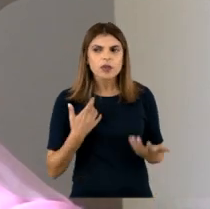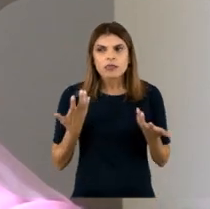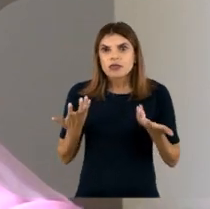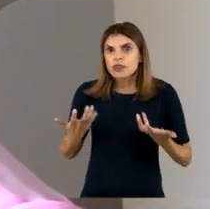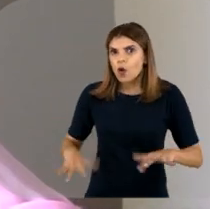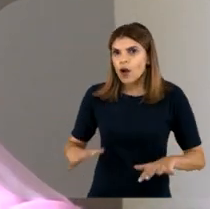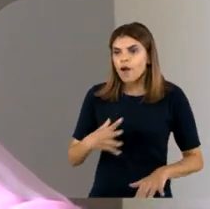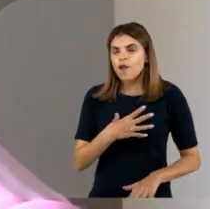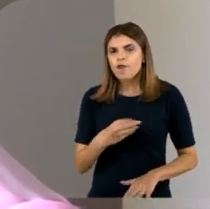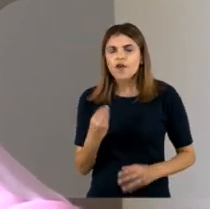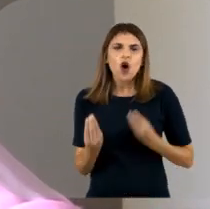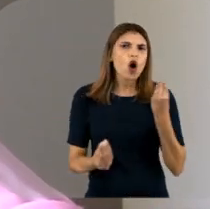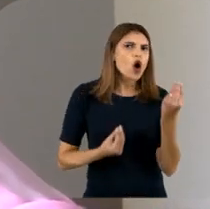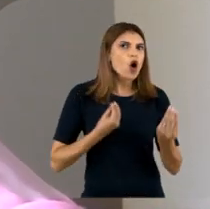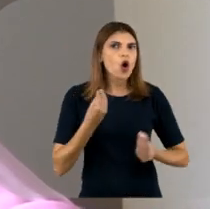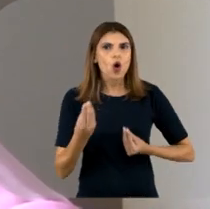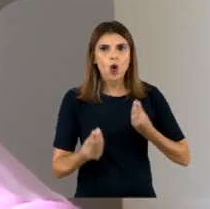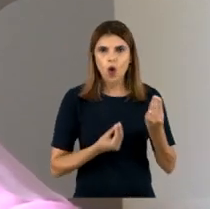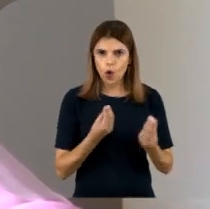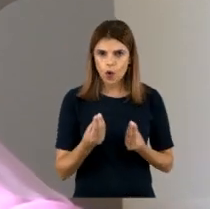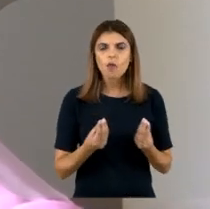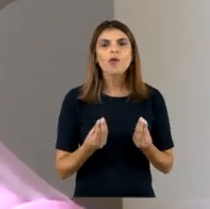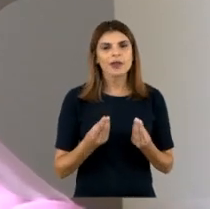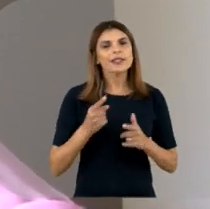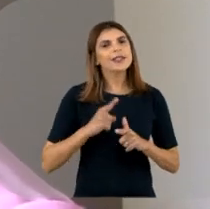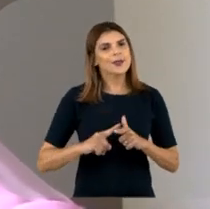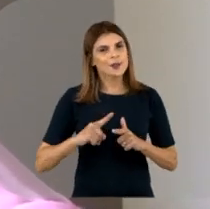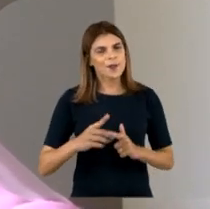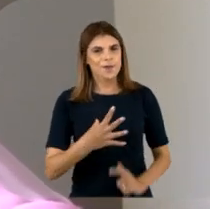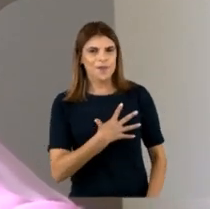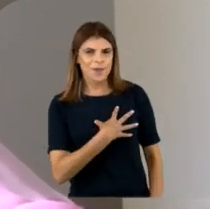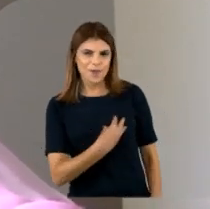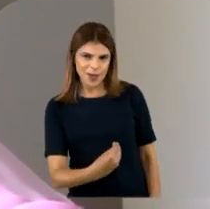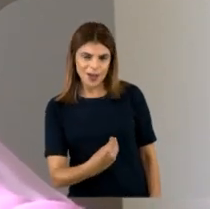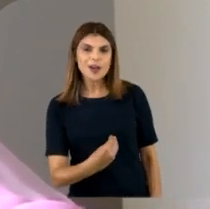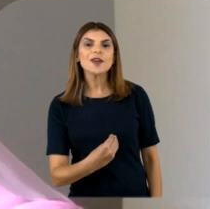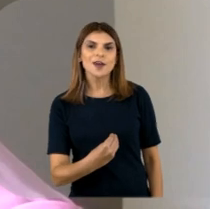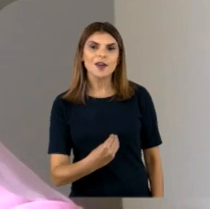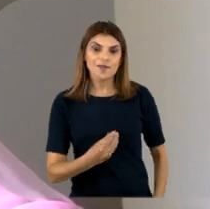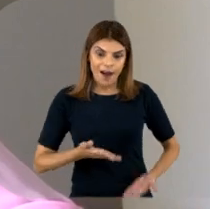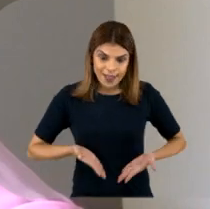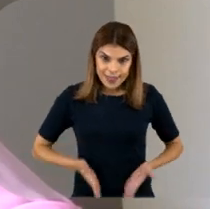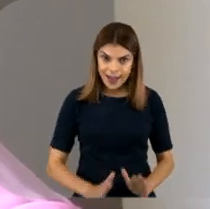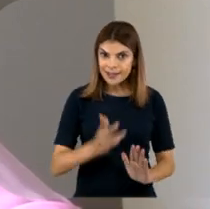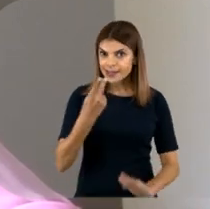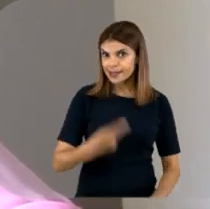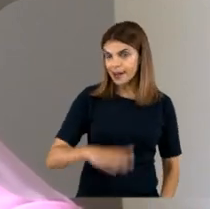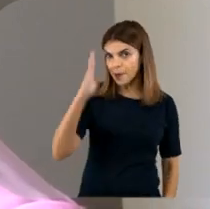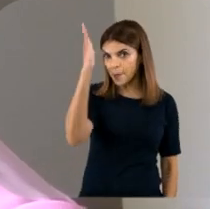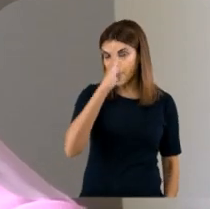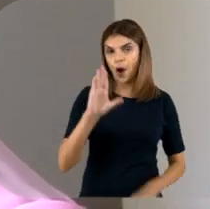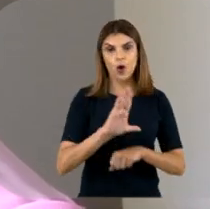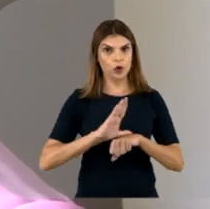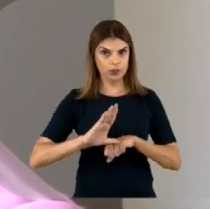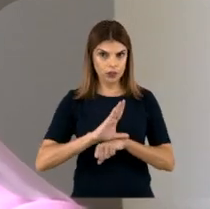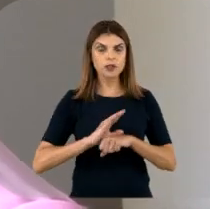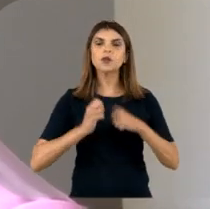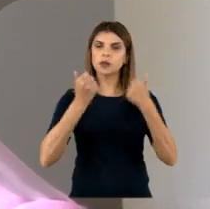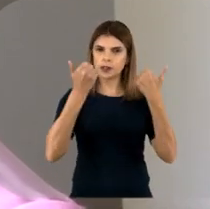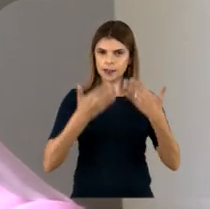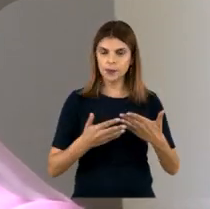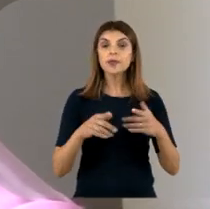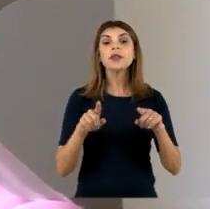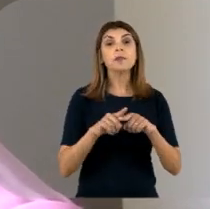ter filhos e as condições nas quais filhos e filhas vão nascer no Brasil. Além disso,